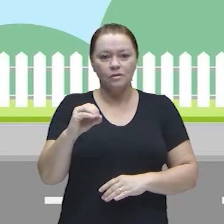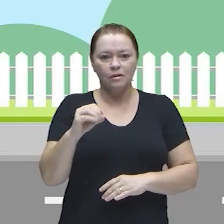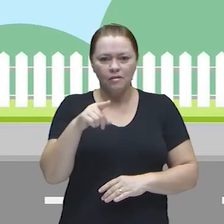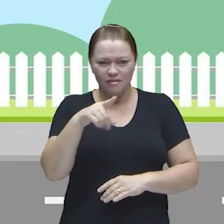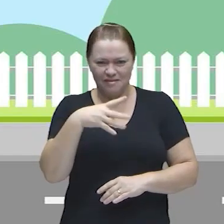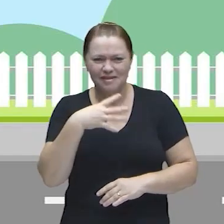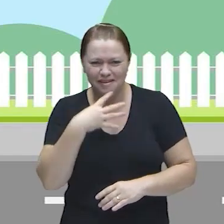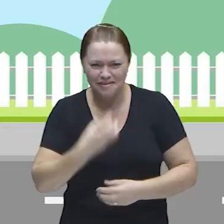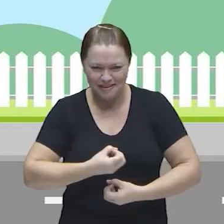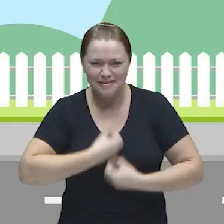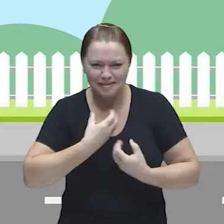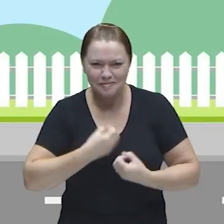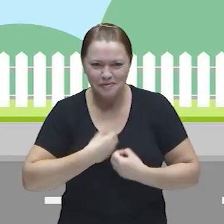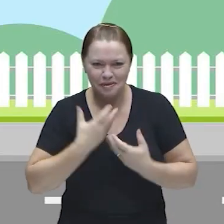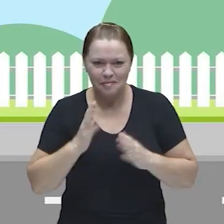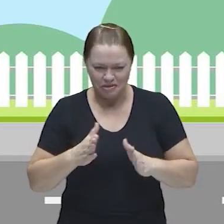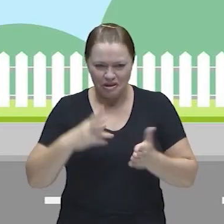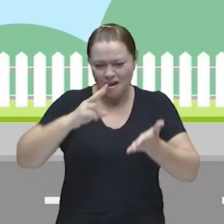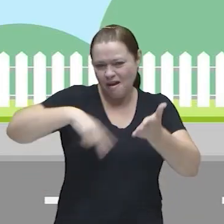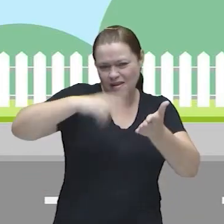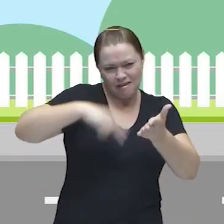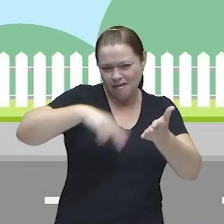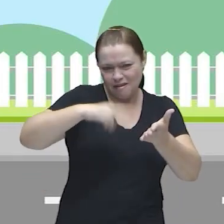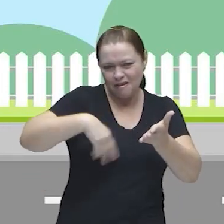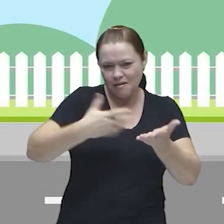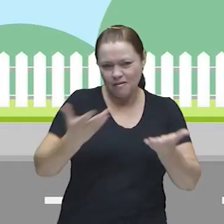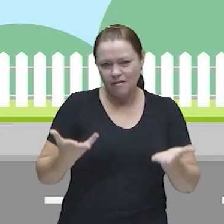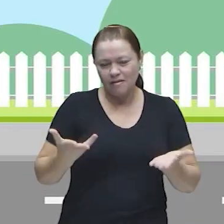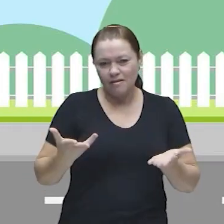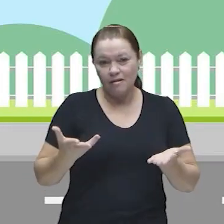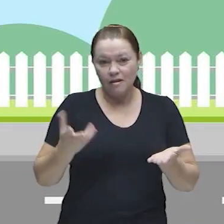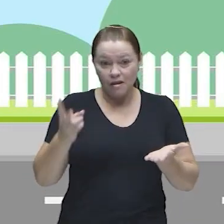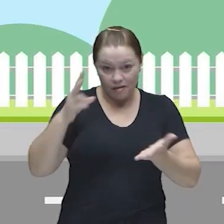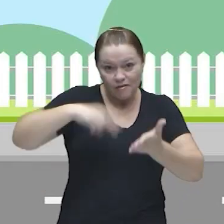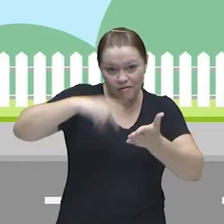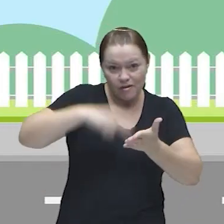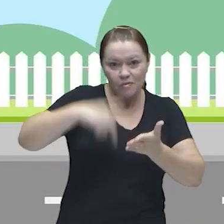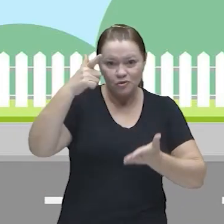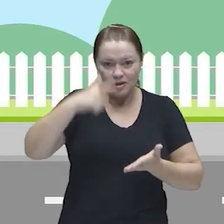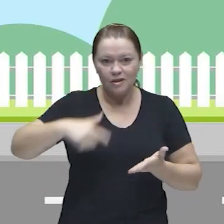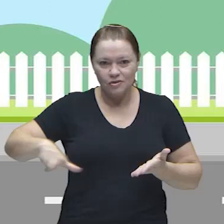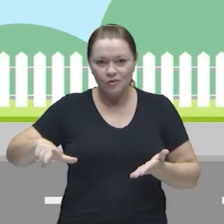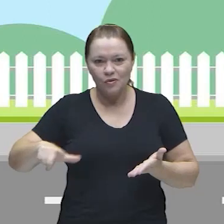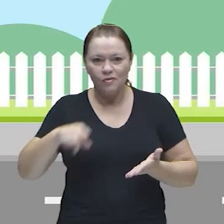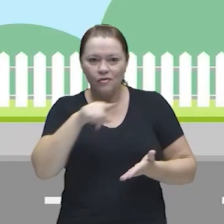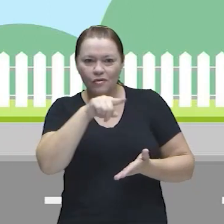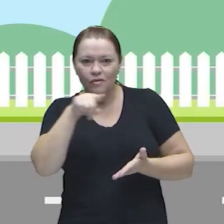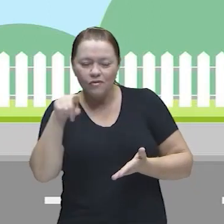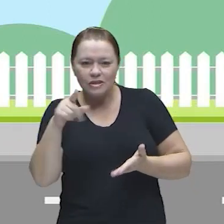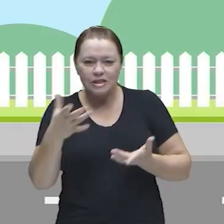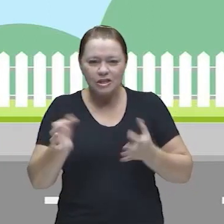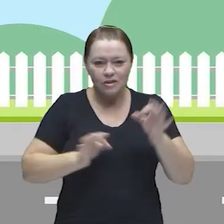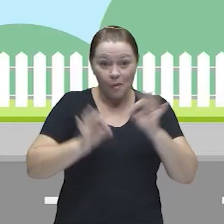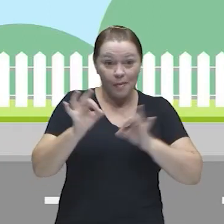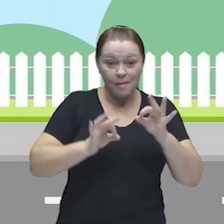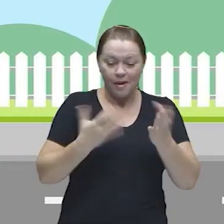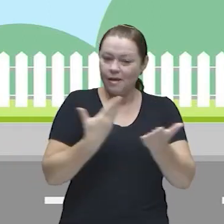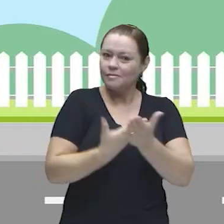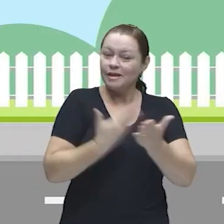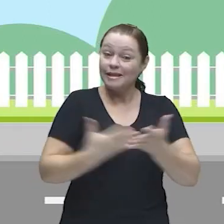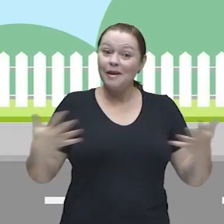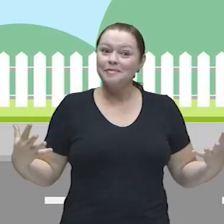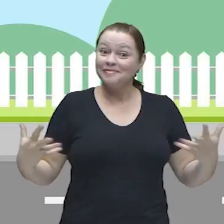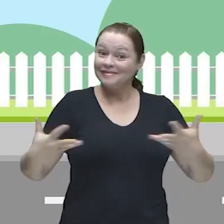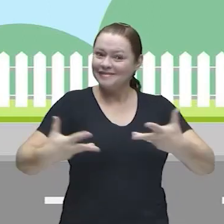poema? Já ouviu alguma vez? Vamos reler novamente? Estão preparados aí para essa aula maravilhosa? Nós